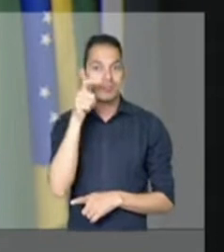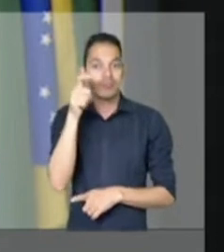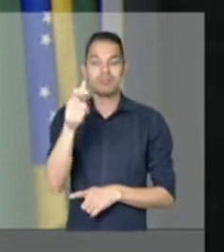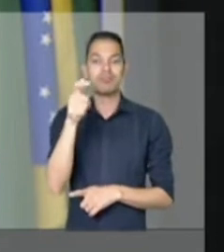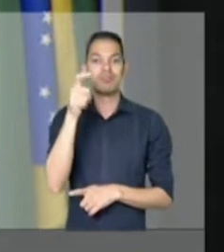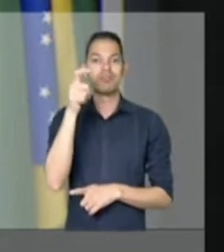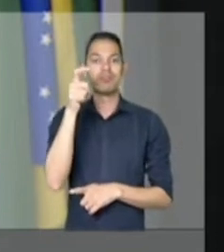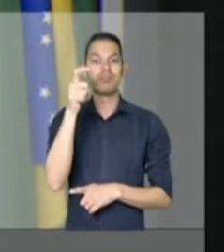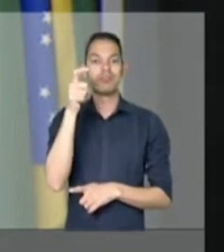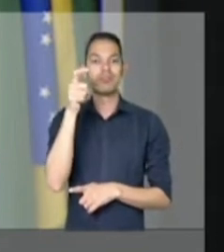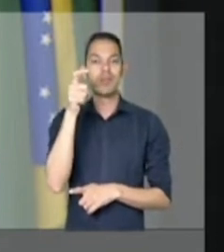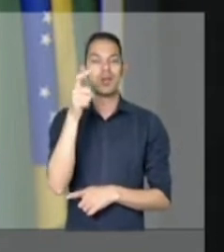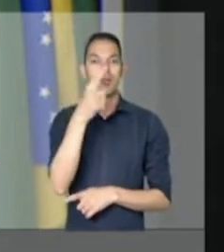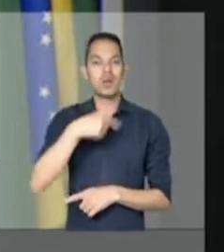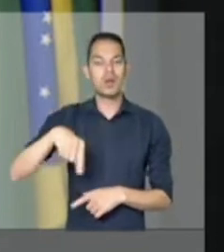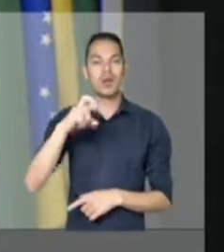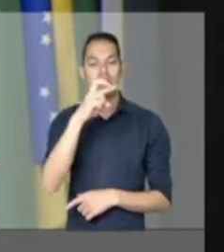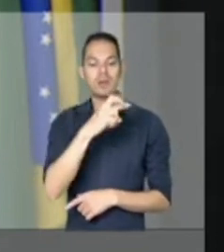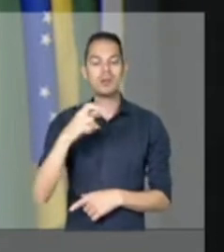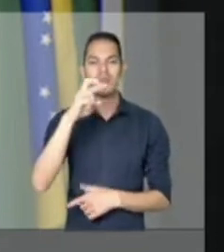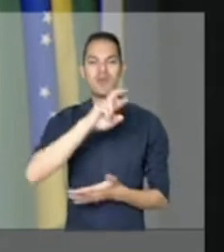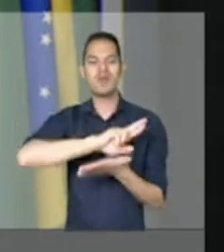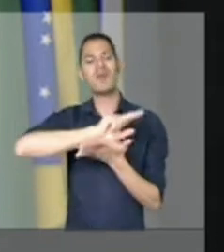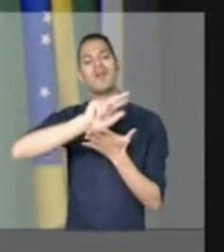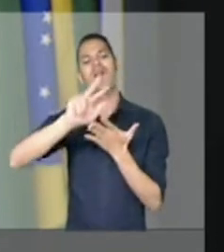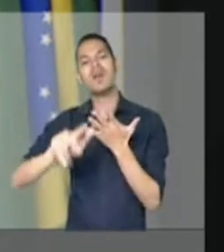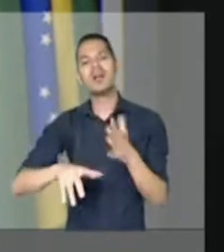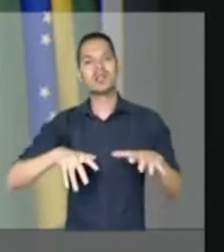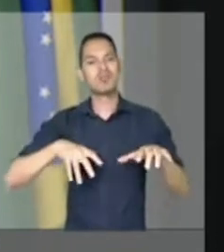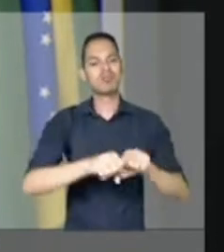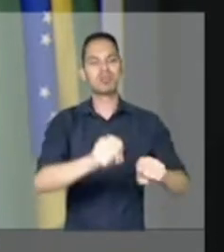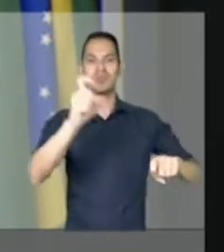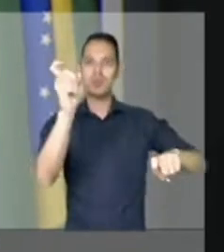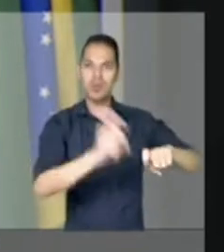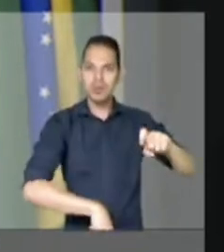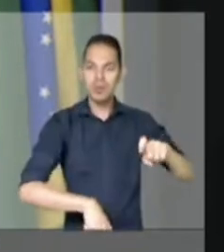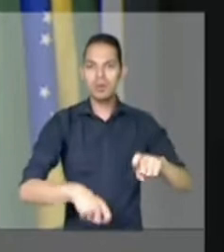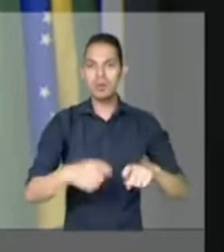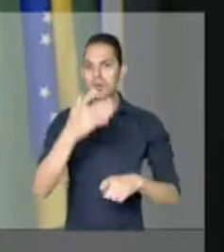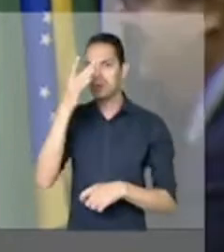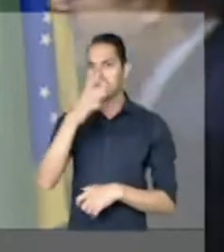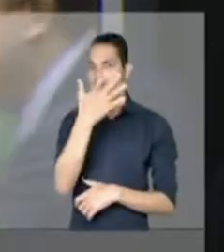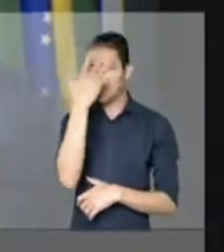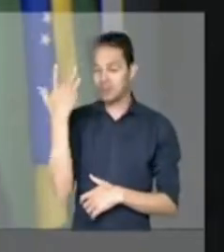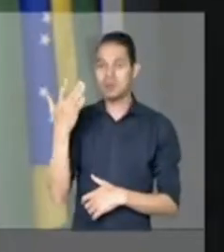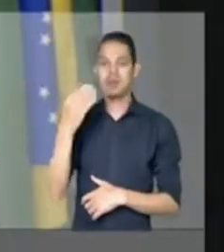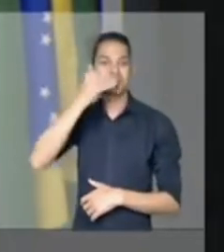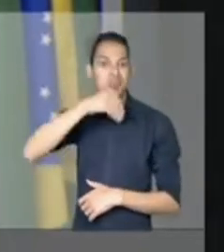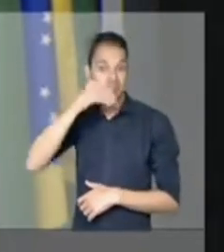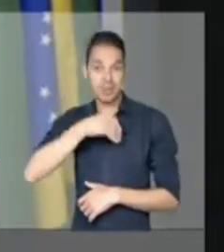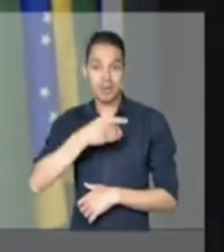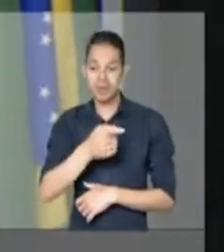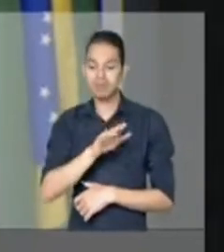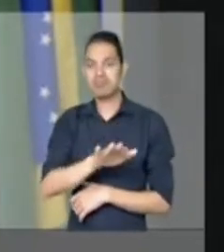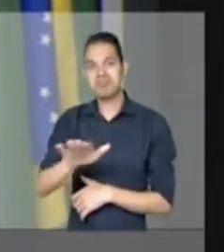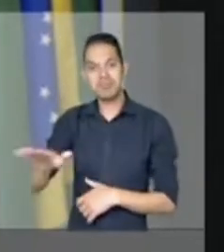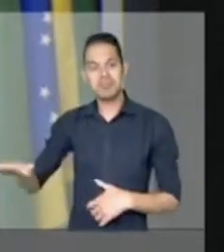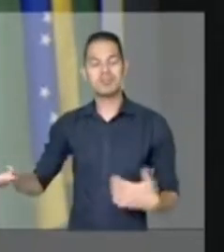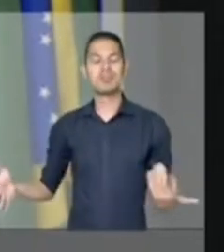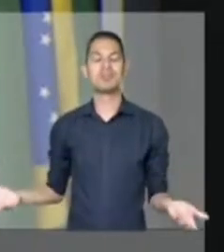está observando inúmeros casos de estupro em vulnerável, contra vulneráveis. A gente já tem um aumento